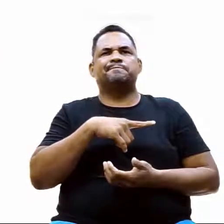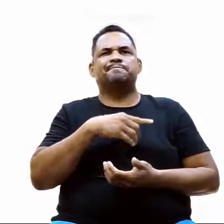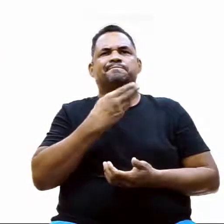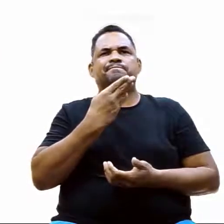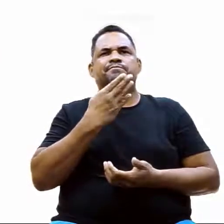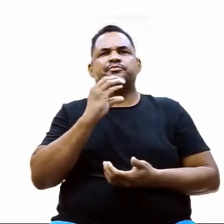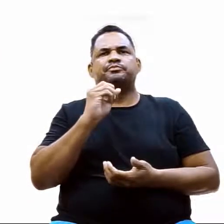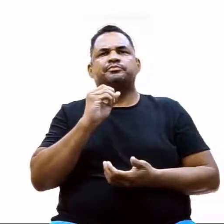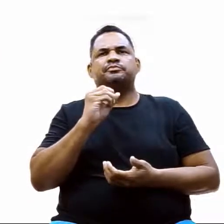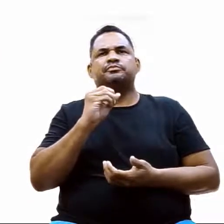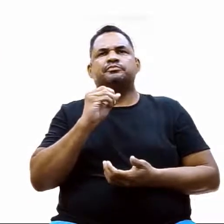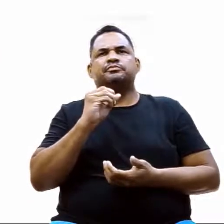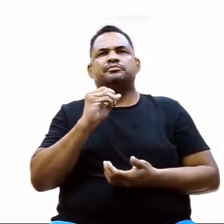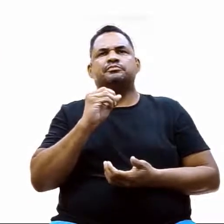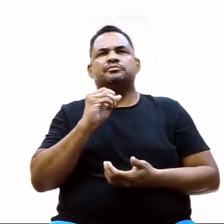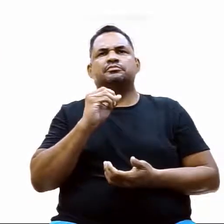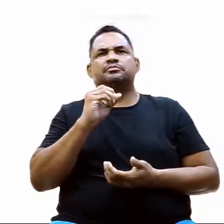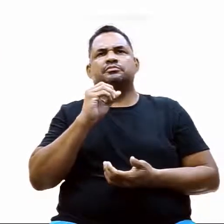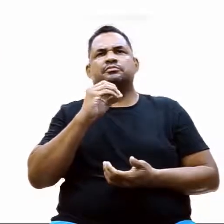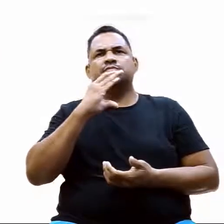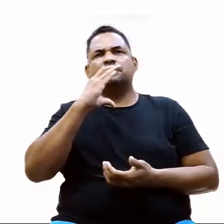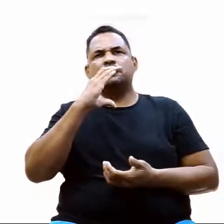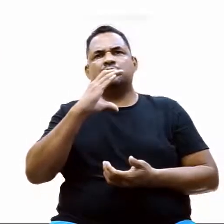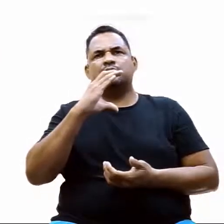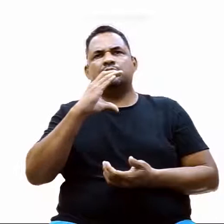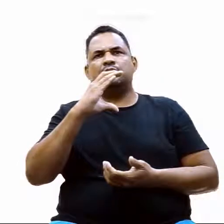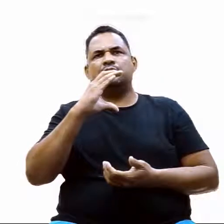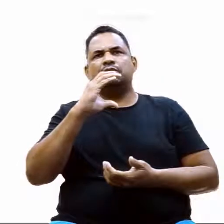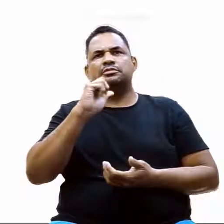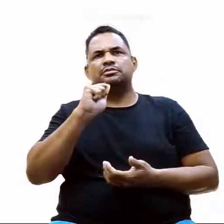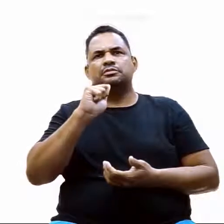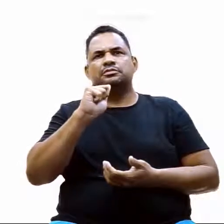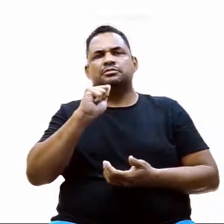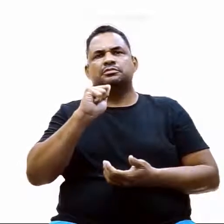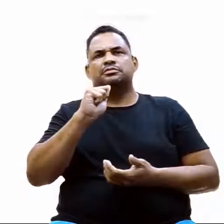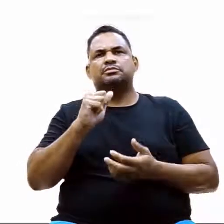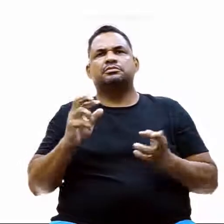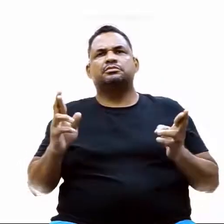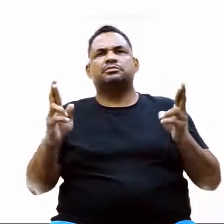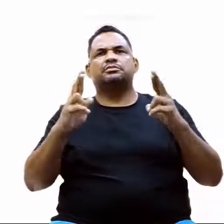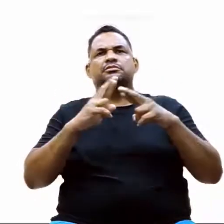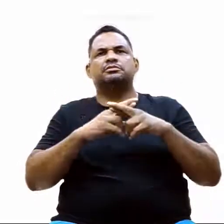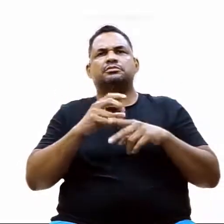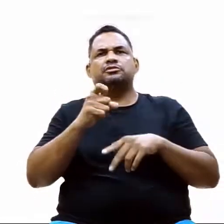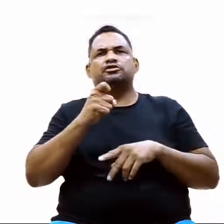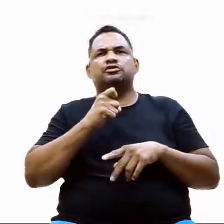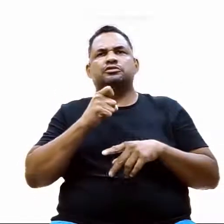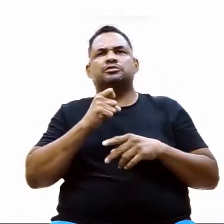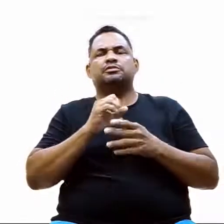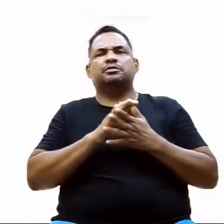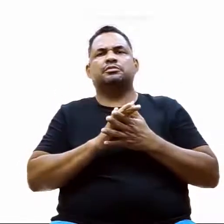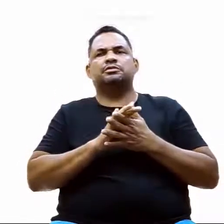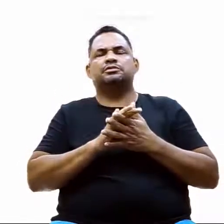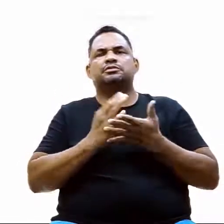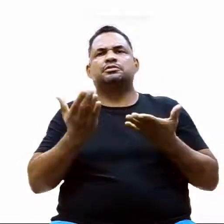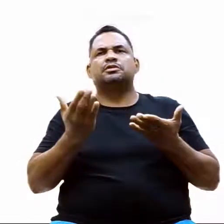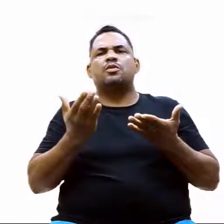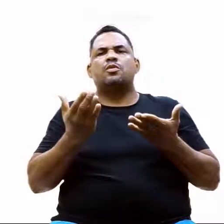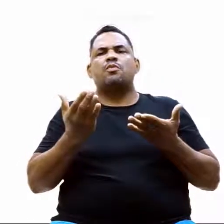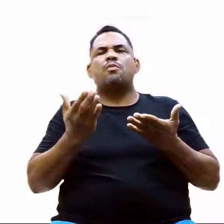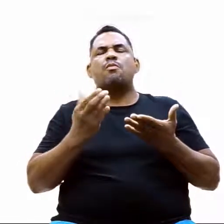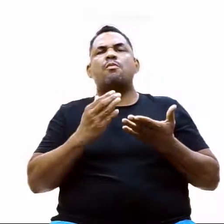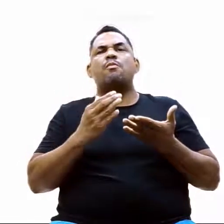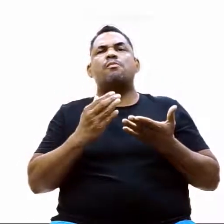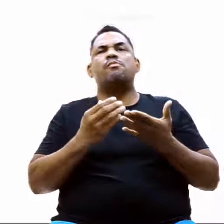40 gramas de cálcio reagindo com X gramas de oxigênio e